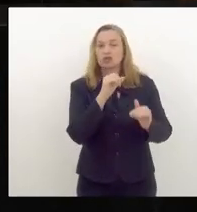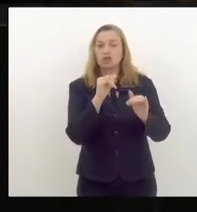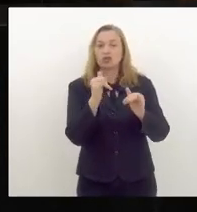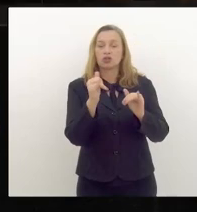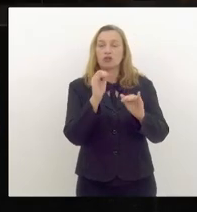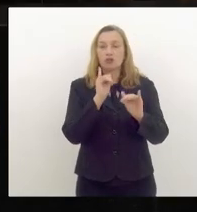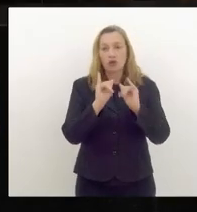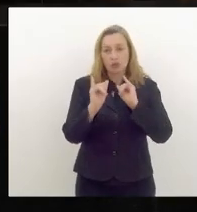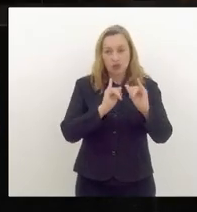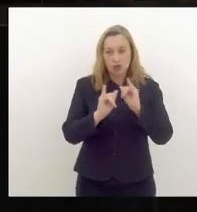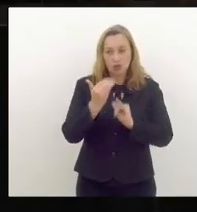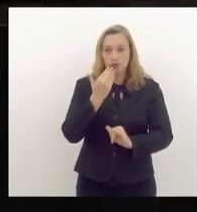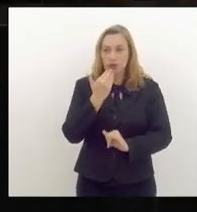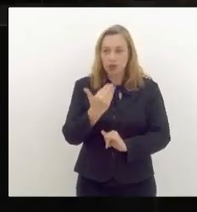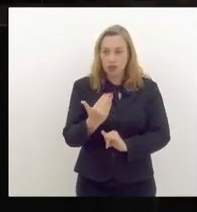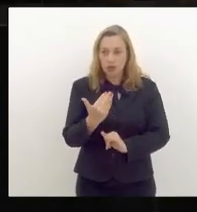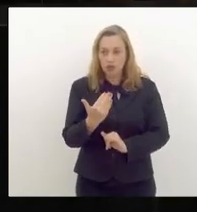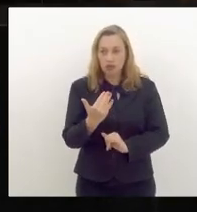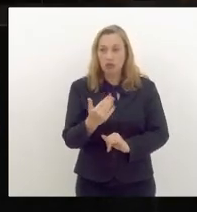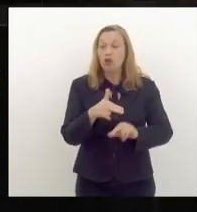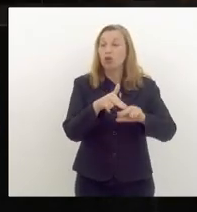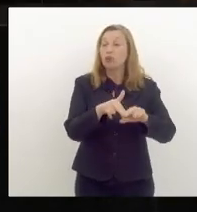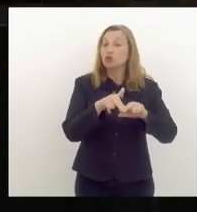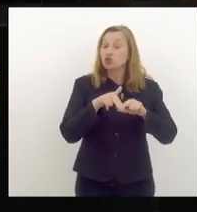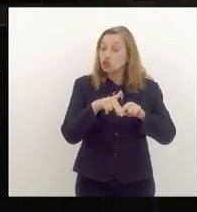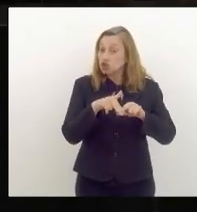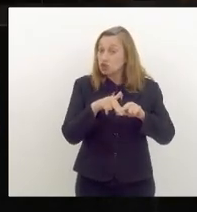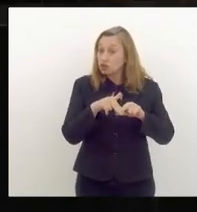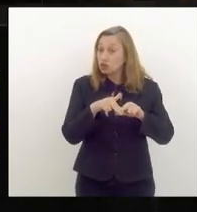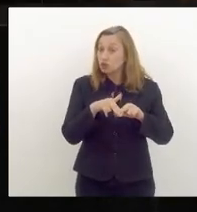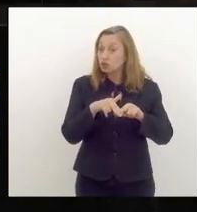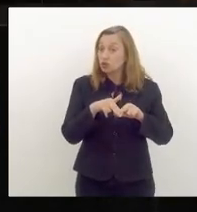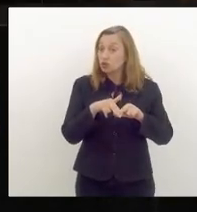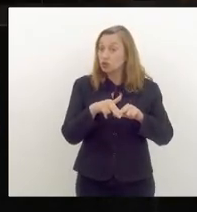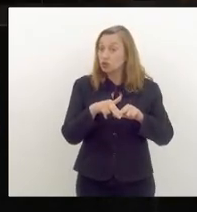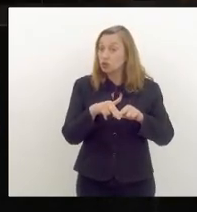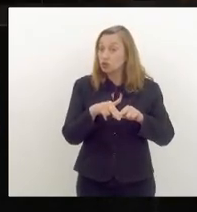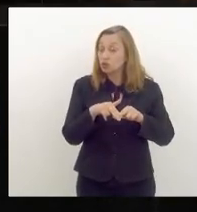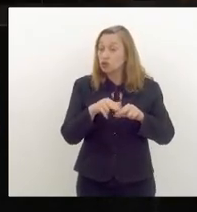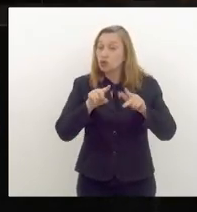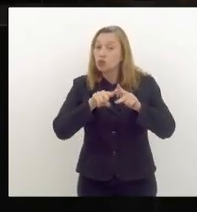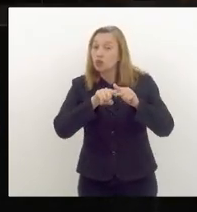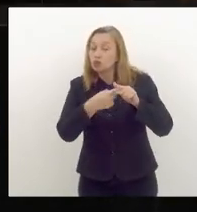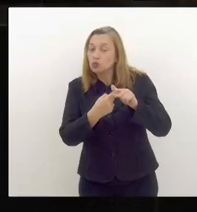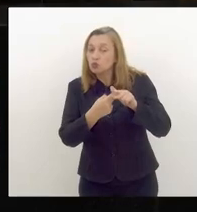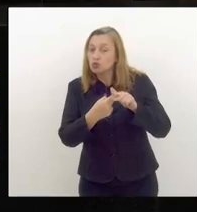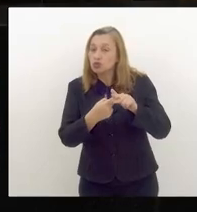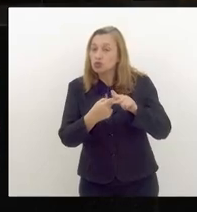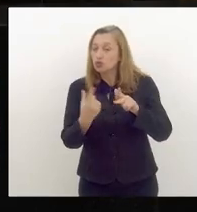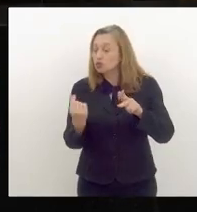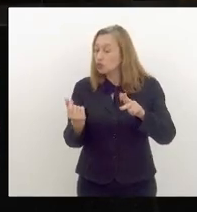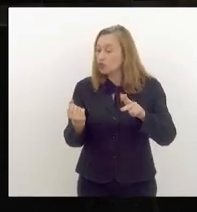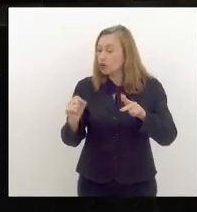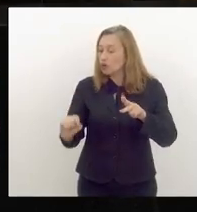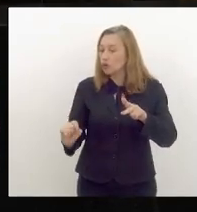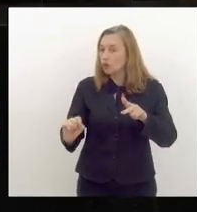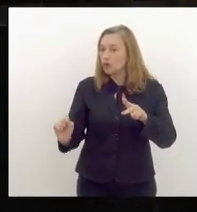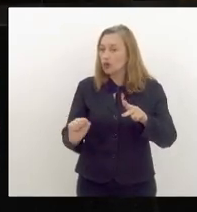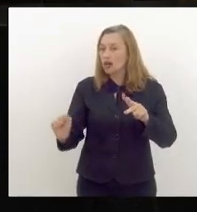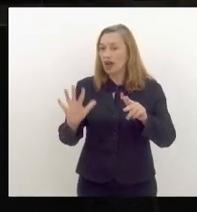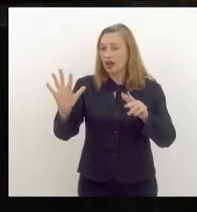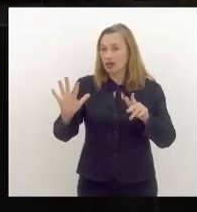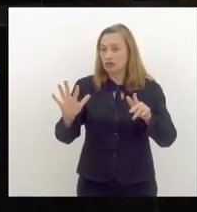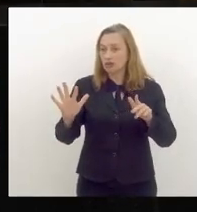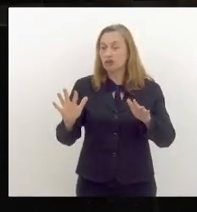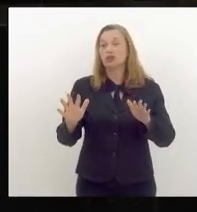informações as razões de fato e de direito que embasaram a concessão desse reajuste do pedágio evoluem